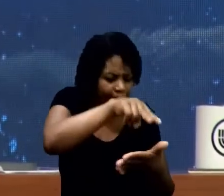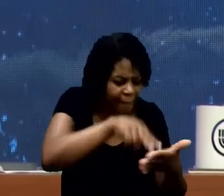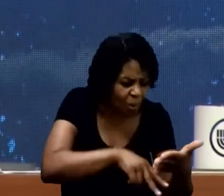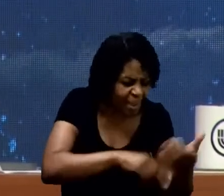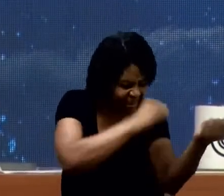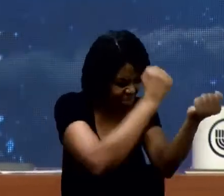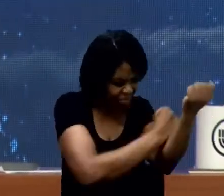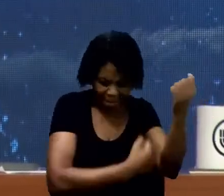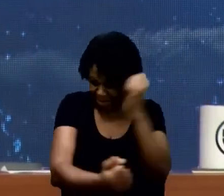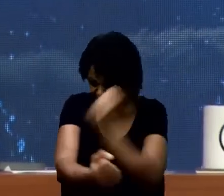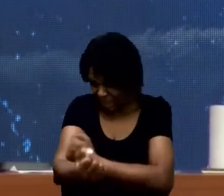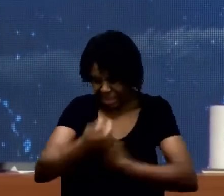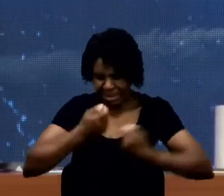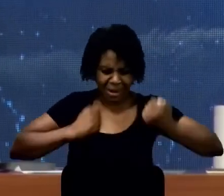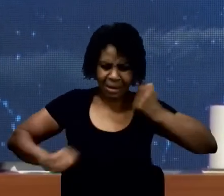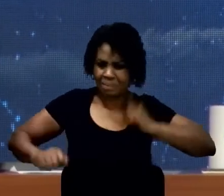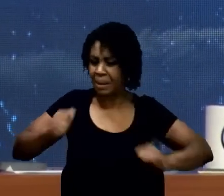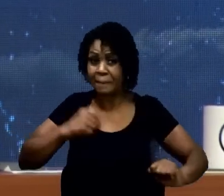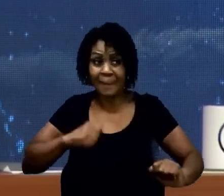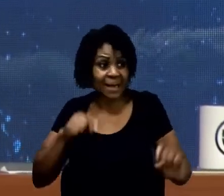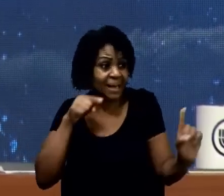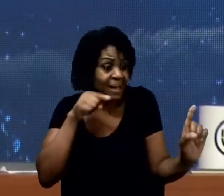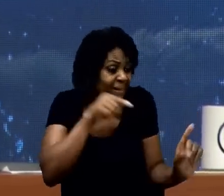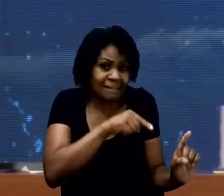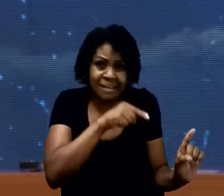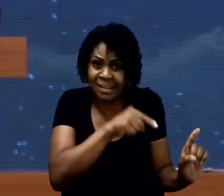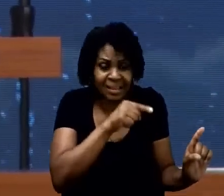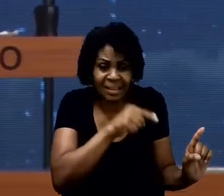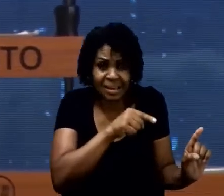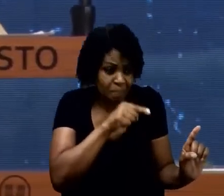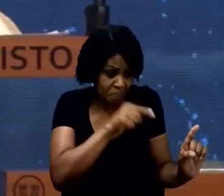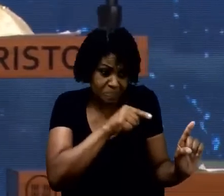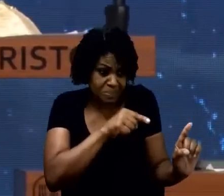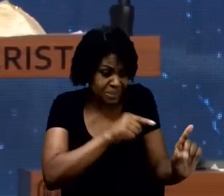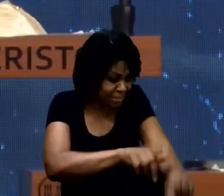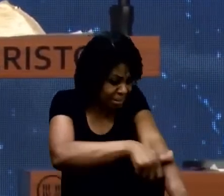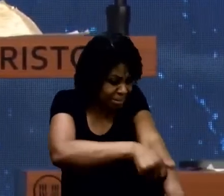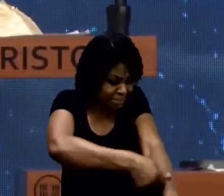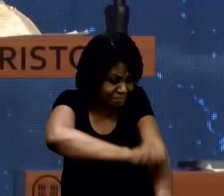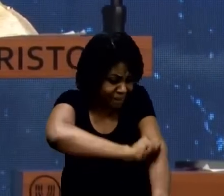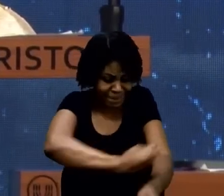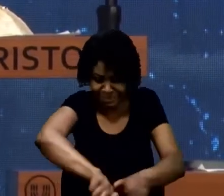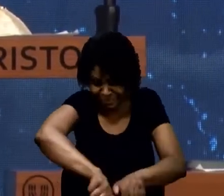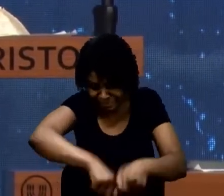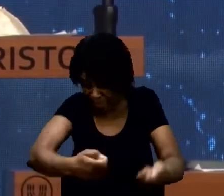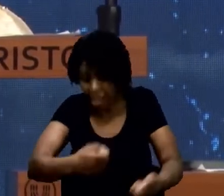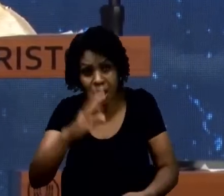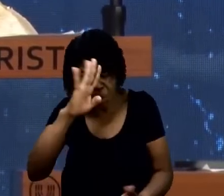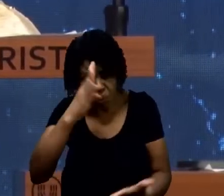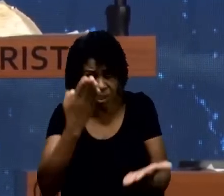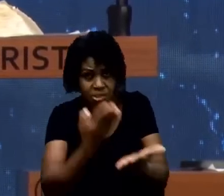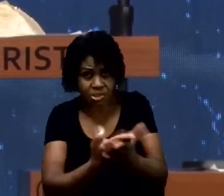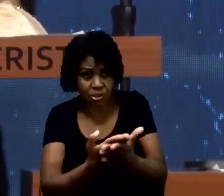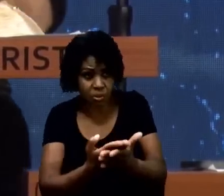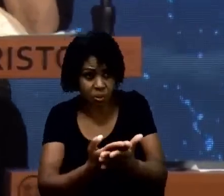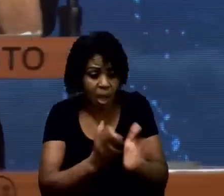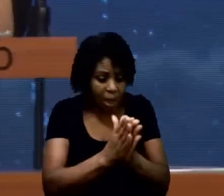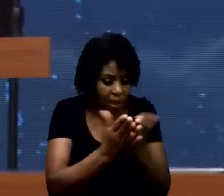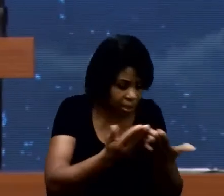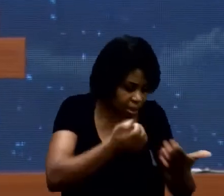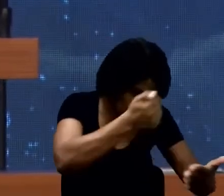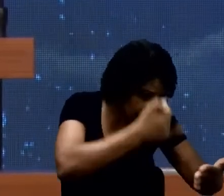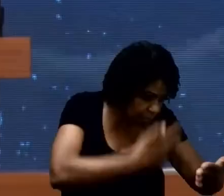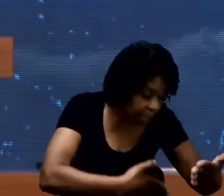se feria. Aquele homem já devia estar com a sua pele toda rasgada. Eu creio. Aqui não está escrito.